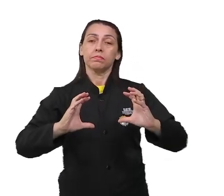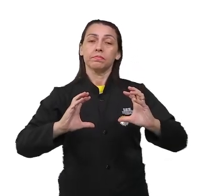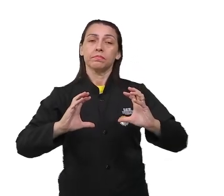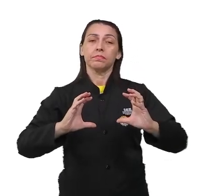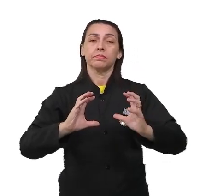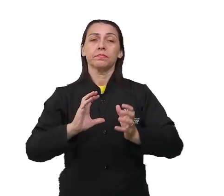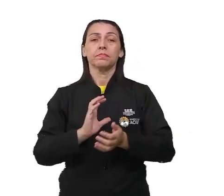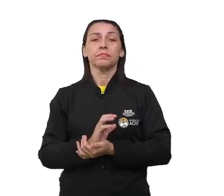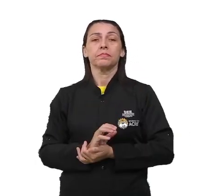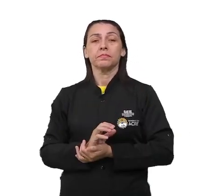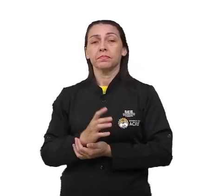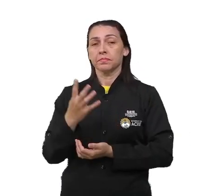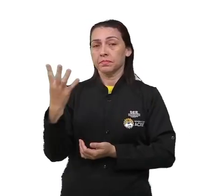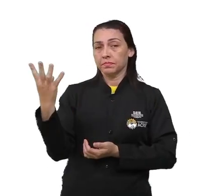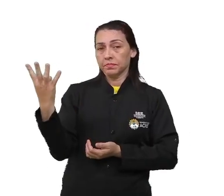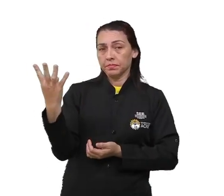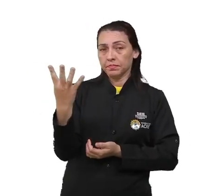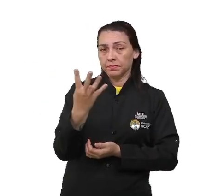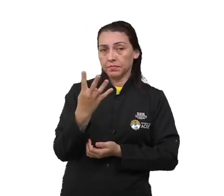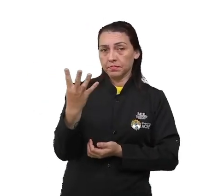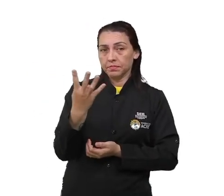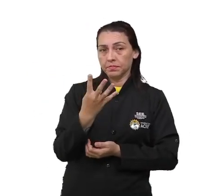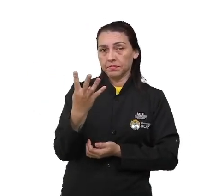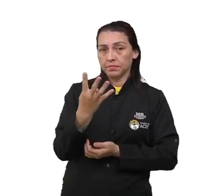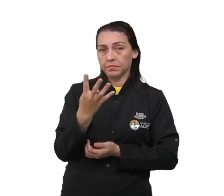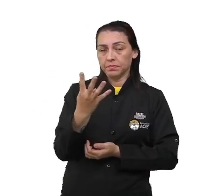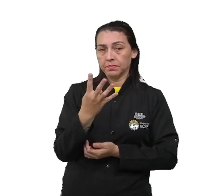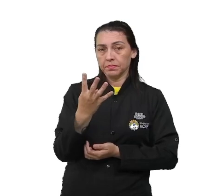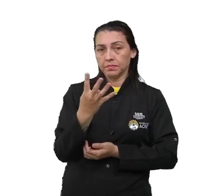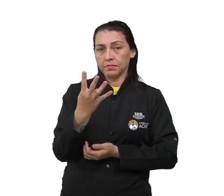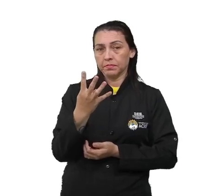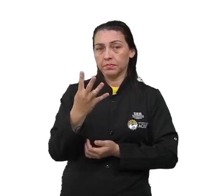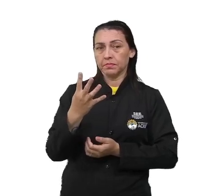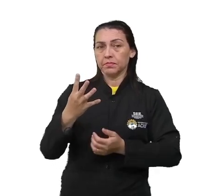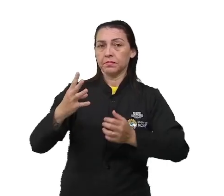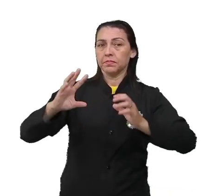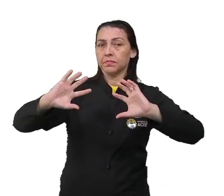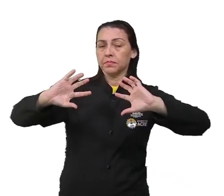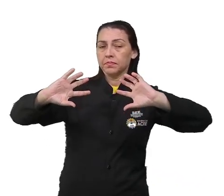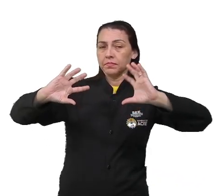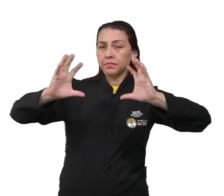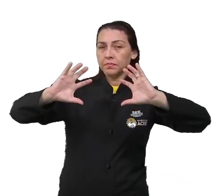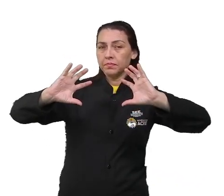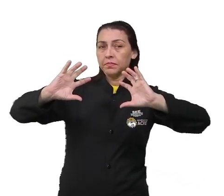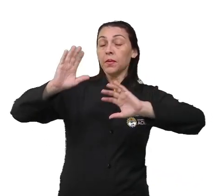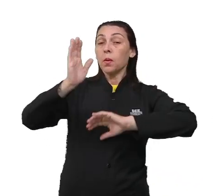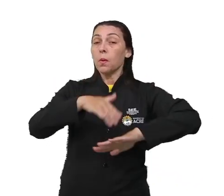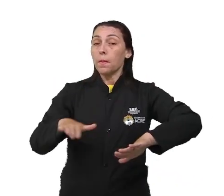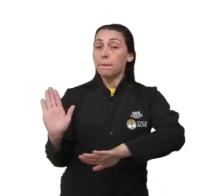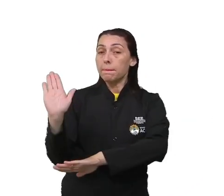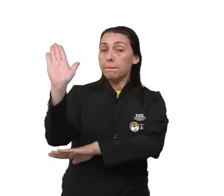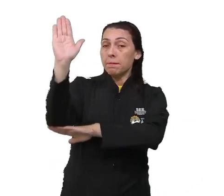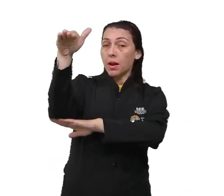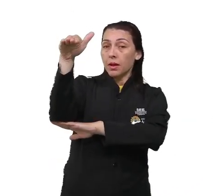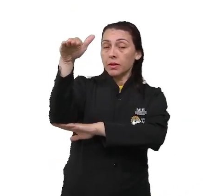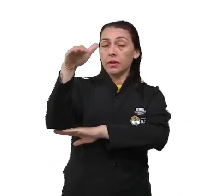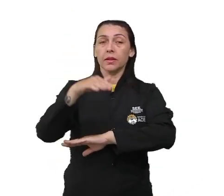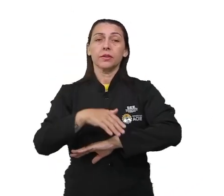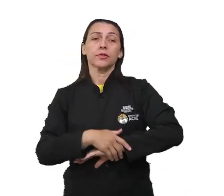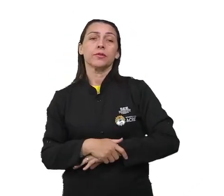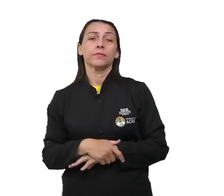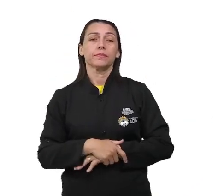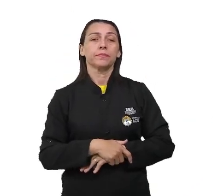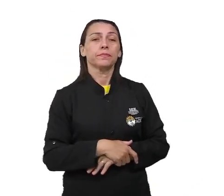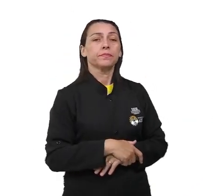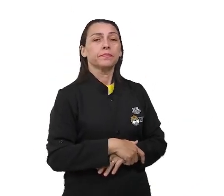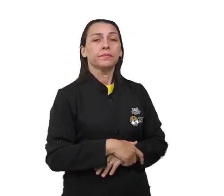Associada ao futebol. A próxima, nós temos o basquetebol, no caso aqui o